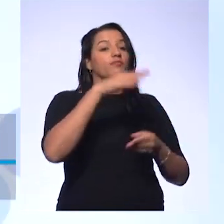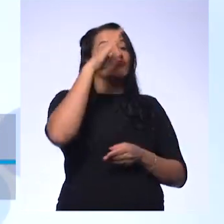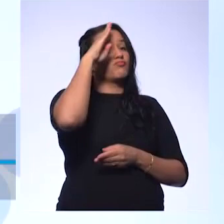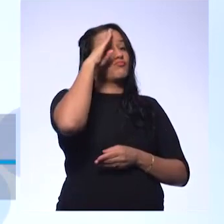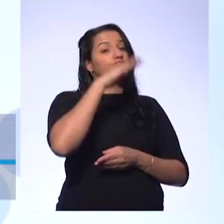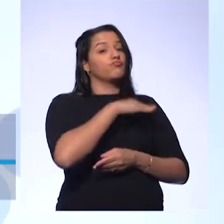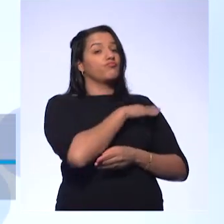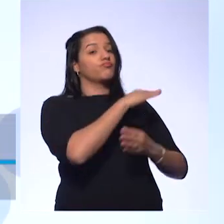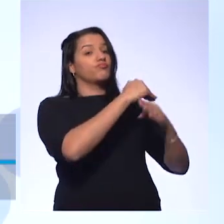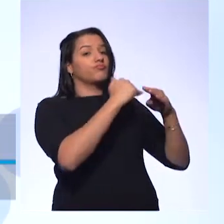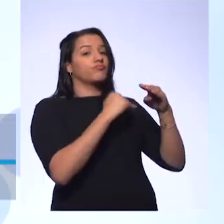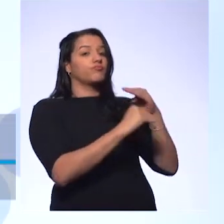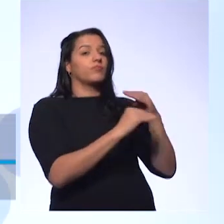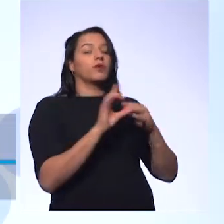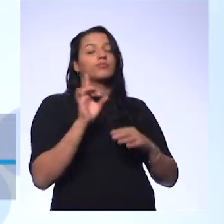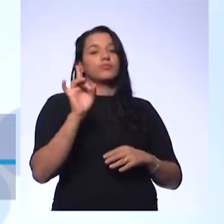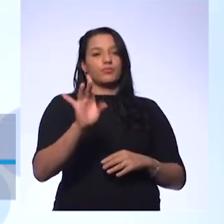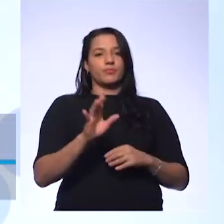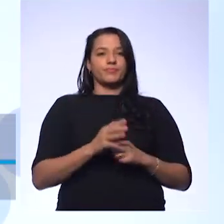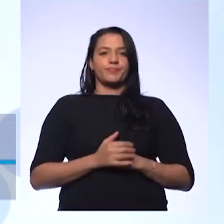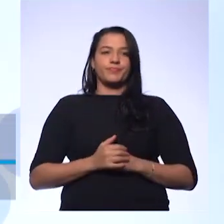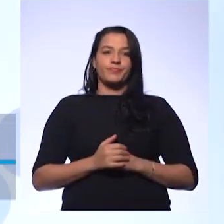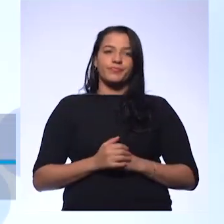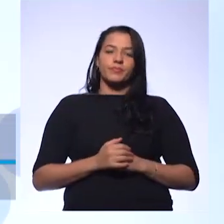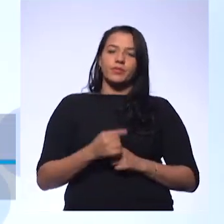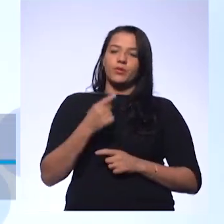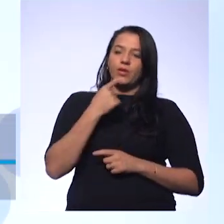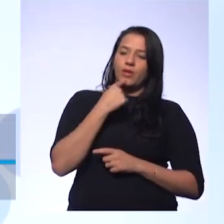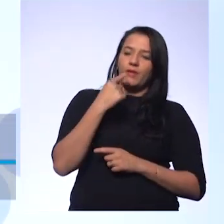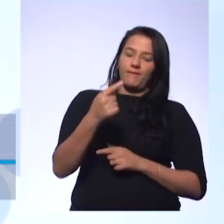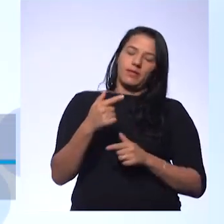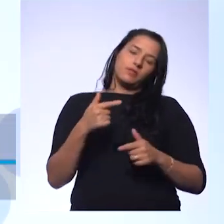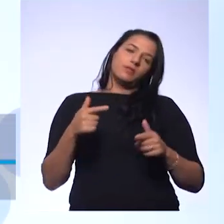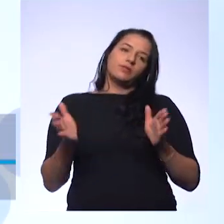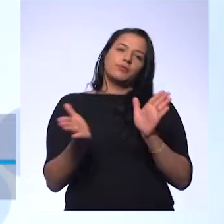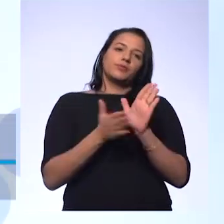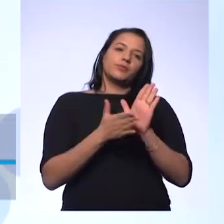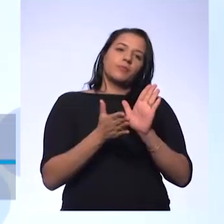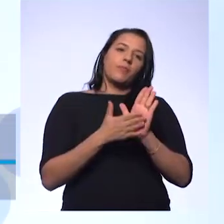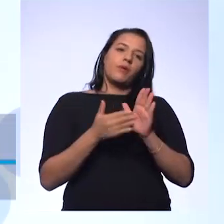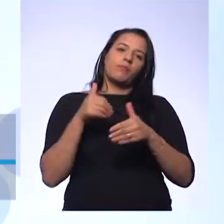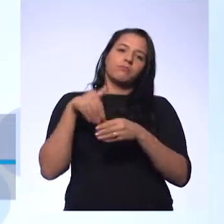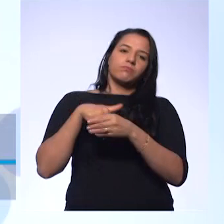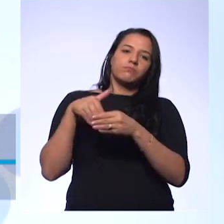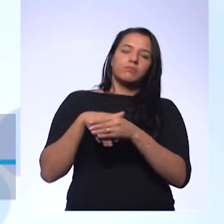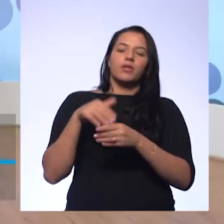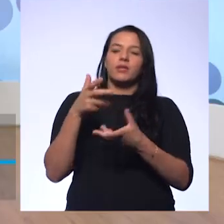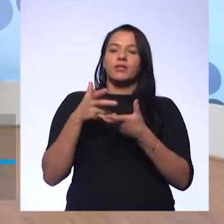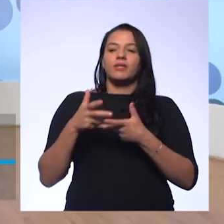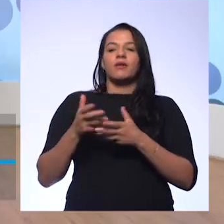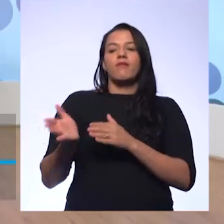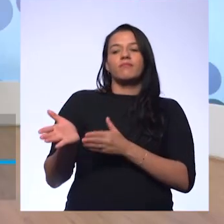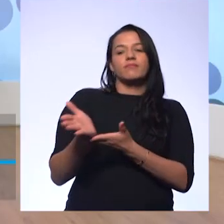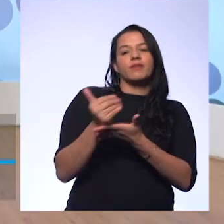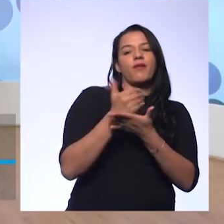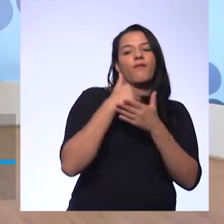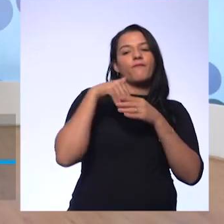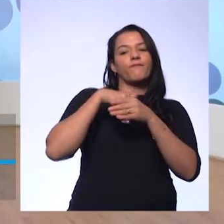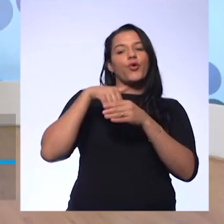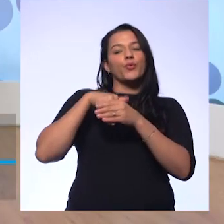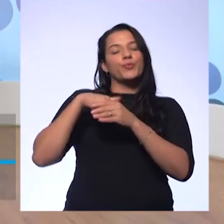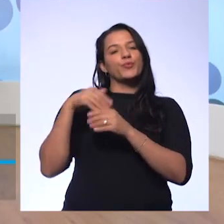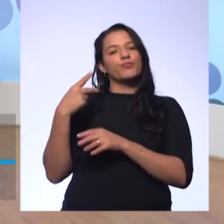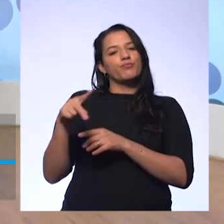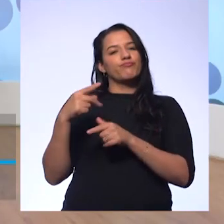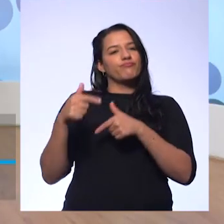baixa patente, né? Quando ele fala de pautas trabalhistas, ele está querendo angariar os votos dos trabalhadores. Então, as intenções aí são muito